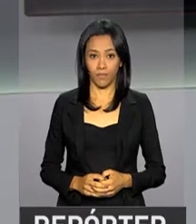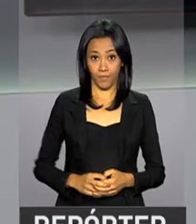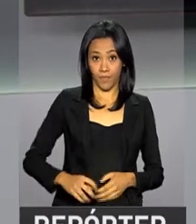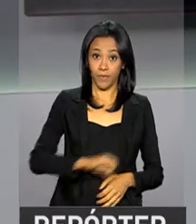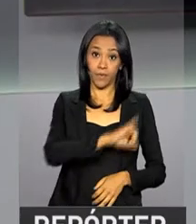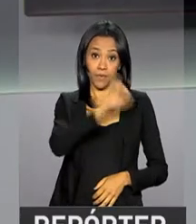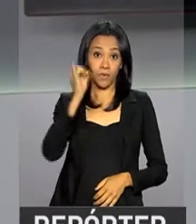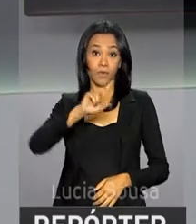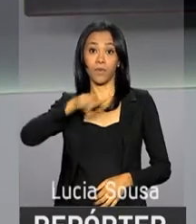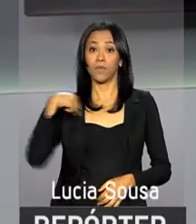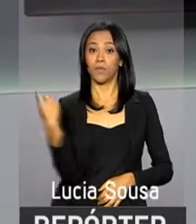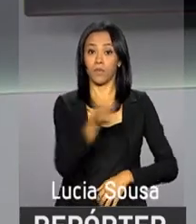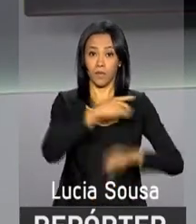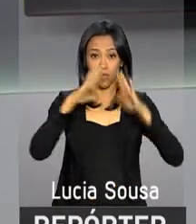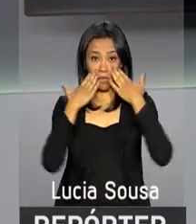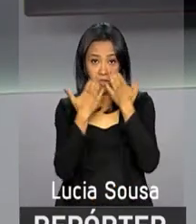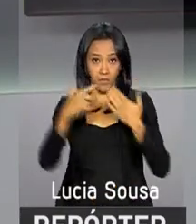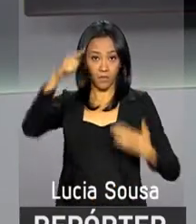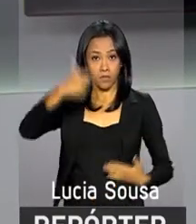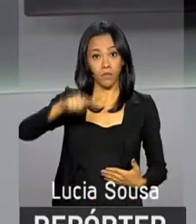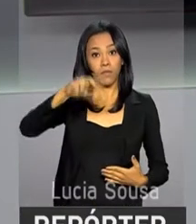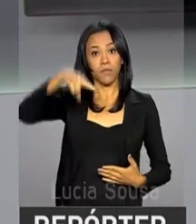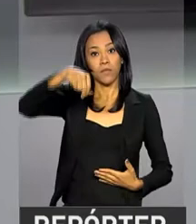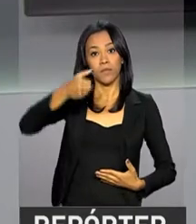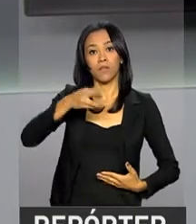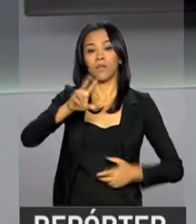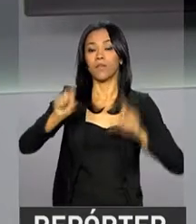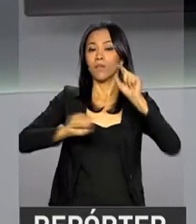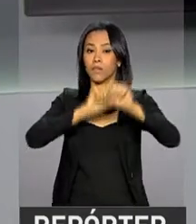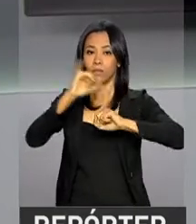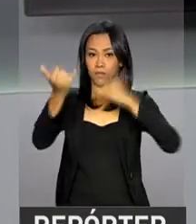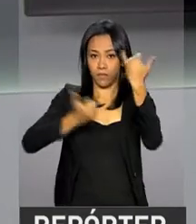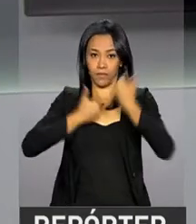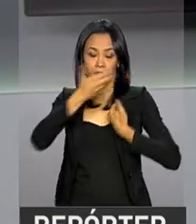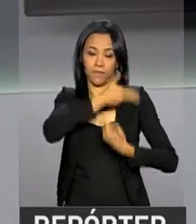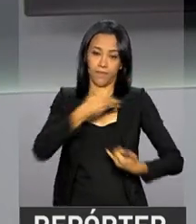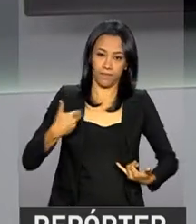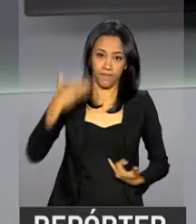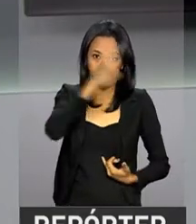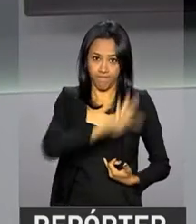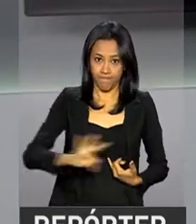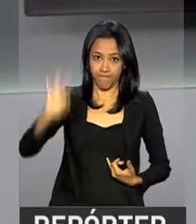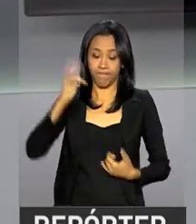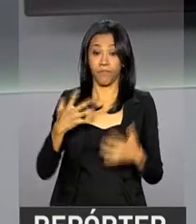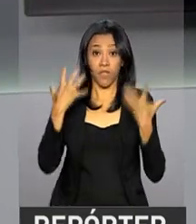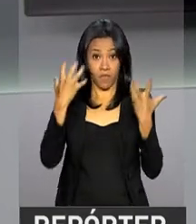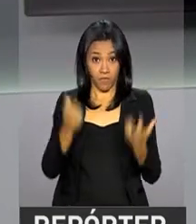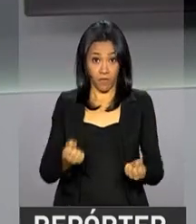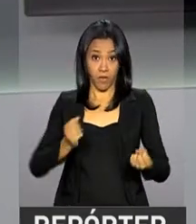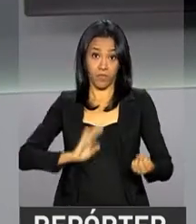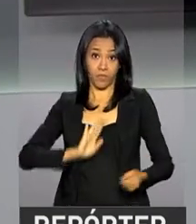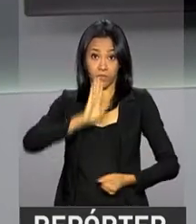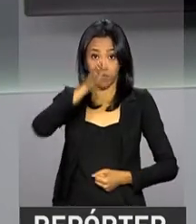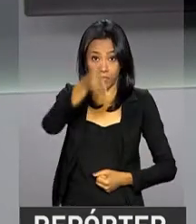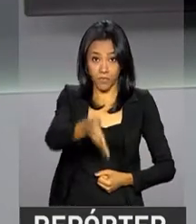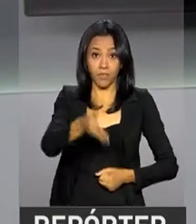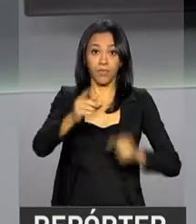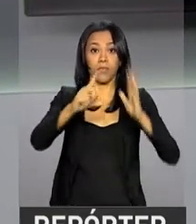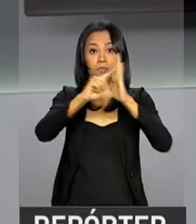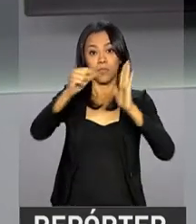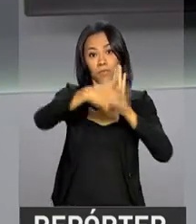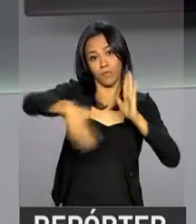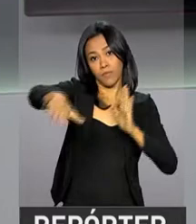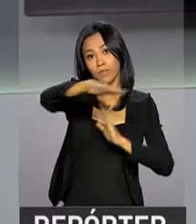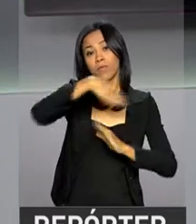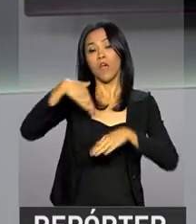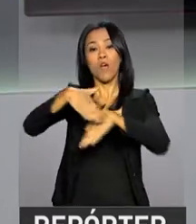olá estamos de volta com o repórter nbr as notícias do governo federal vamos voltar ao palácio do planalto para conversar com o